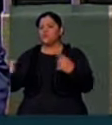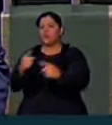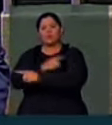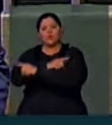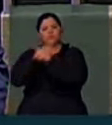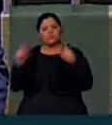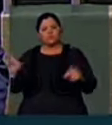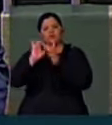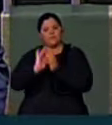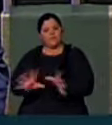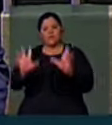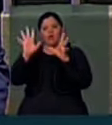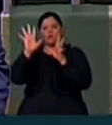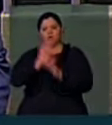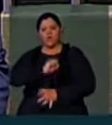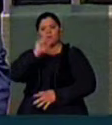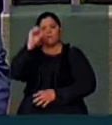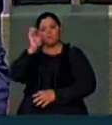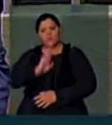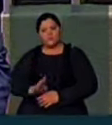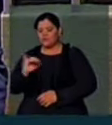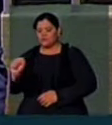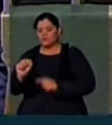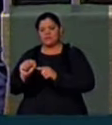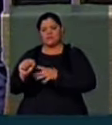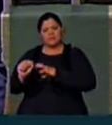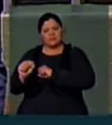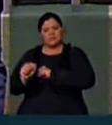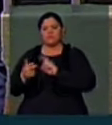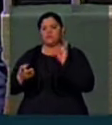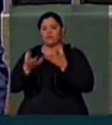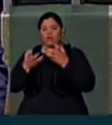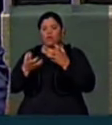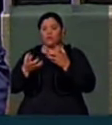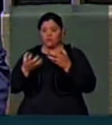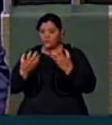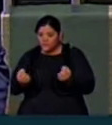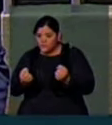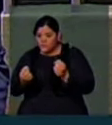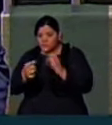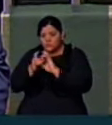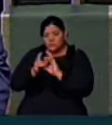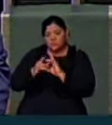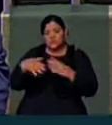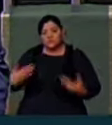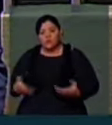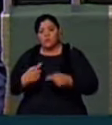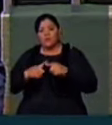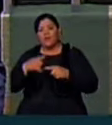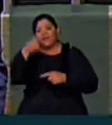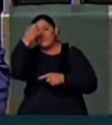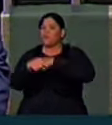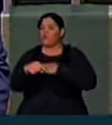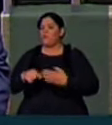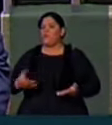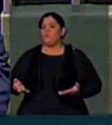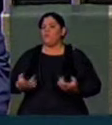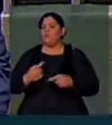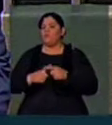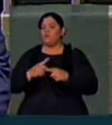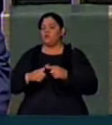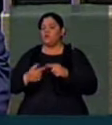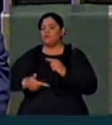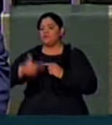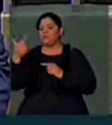que amam a liberdade, que querem a democracia, que se unam para que evitemos esse mal que ouso até dizer. Na